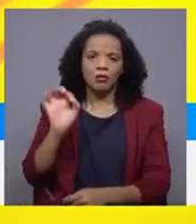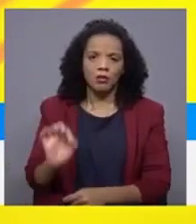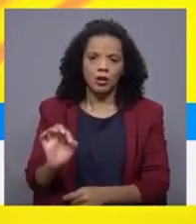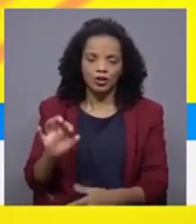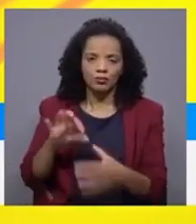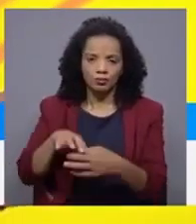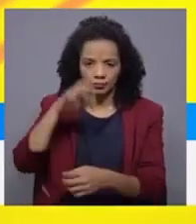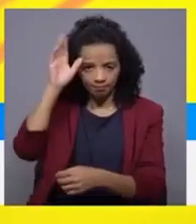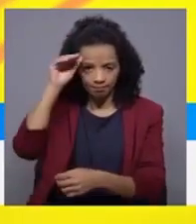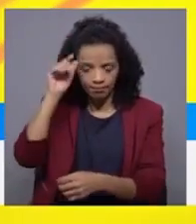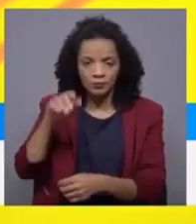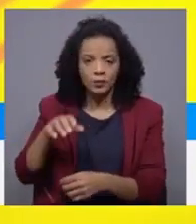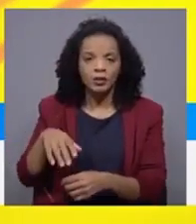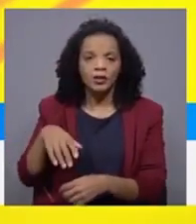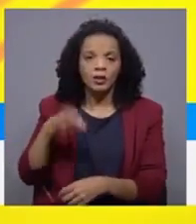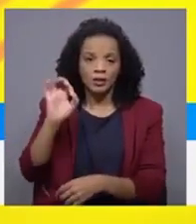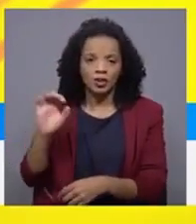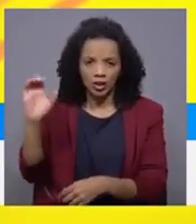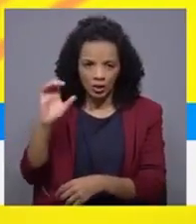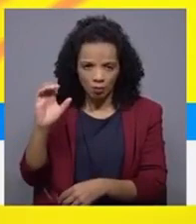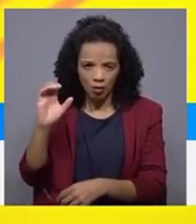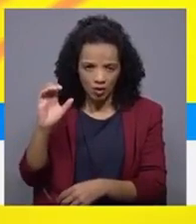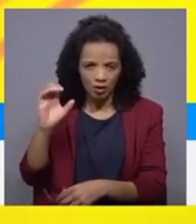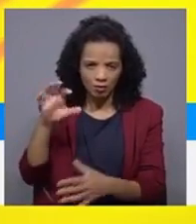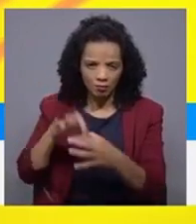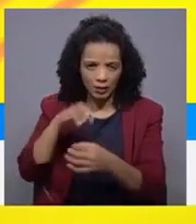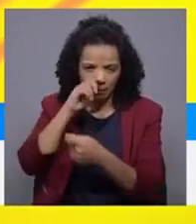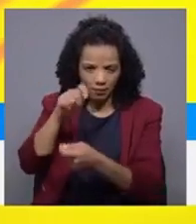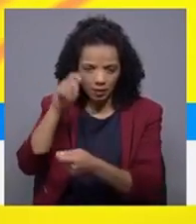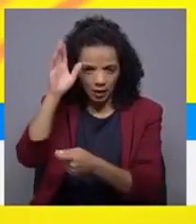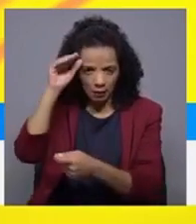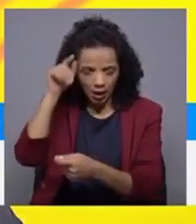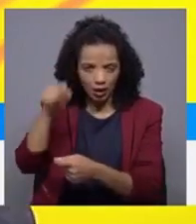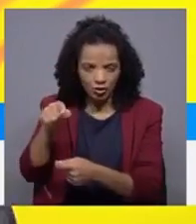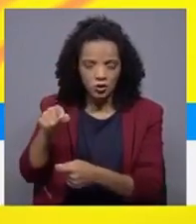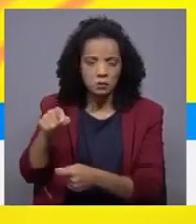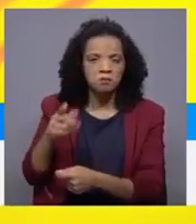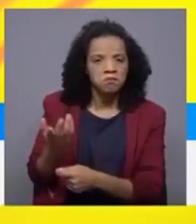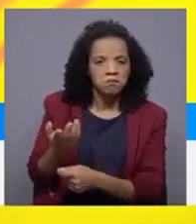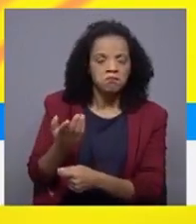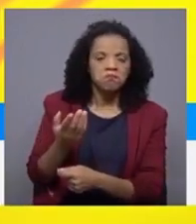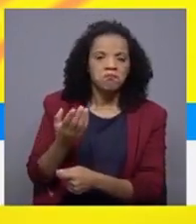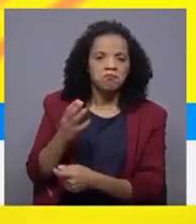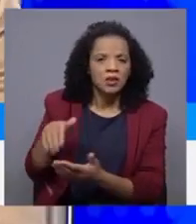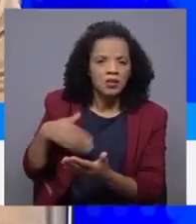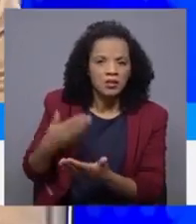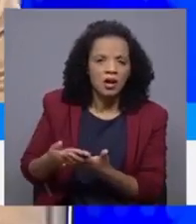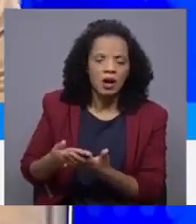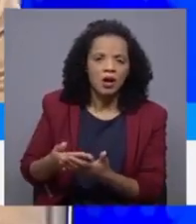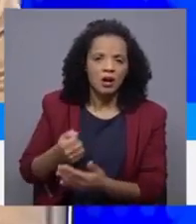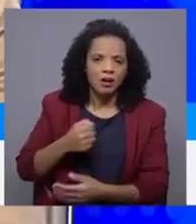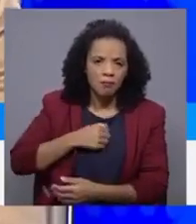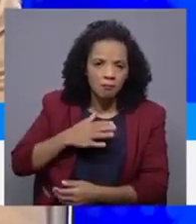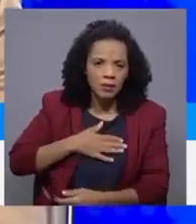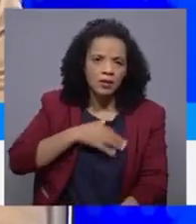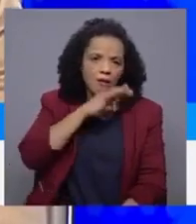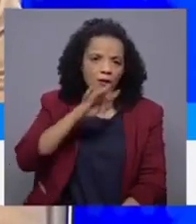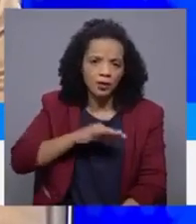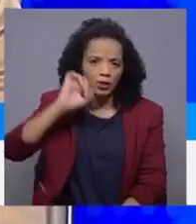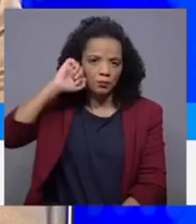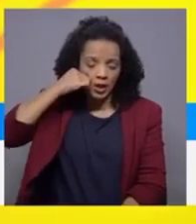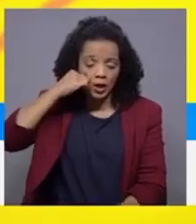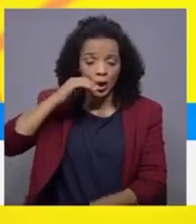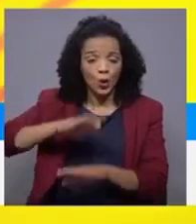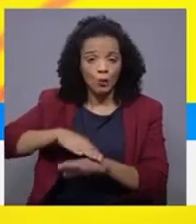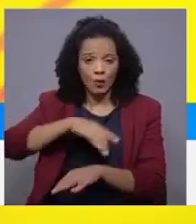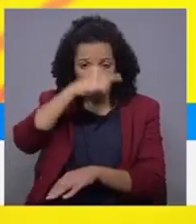sobre a pecuária, uma taxa carbónica sobre a pecuária, penso eu. Até que ponto é que isso não está a agravar empresas e famílias que estão já com